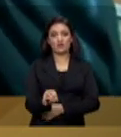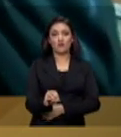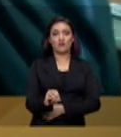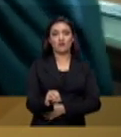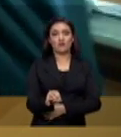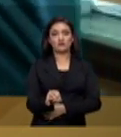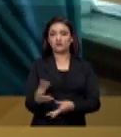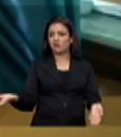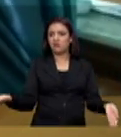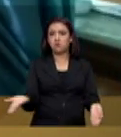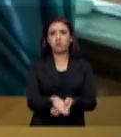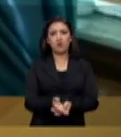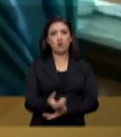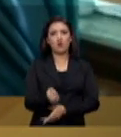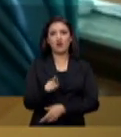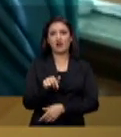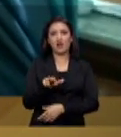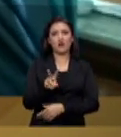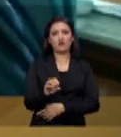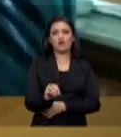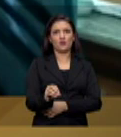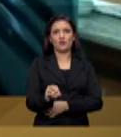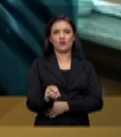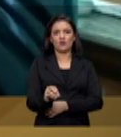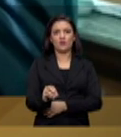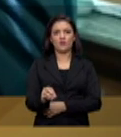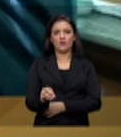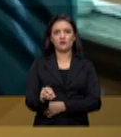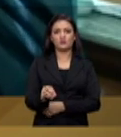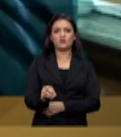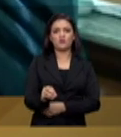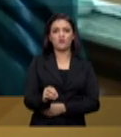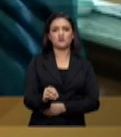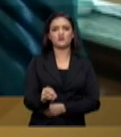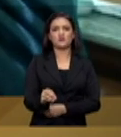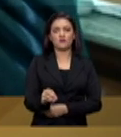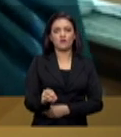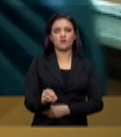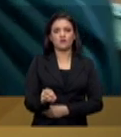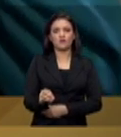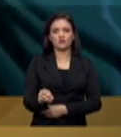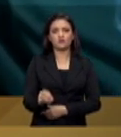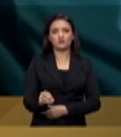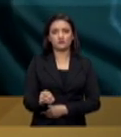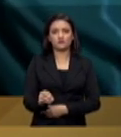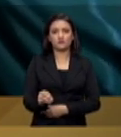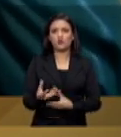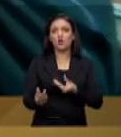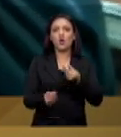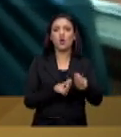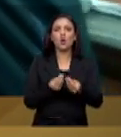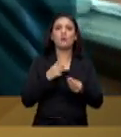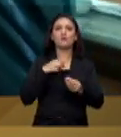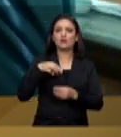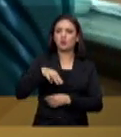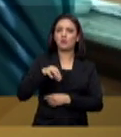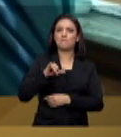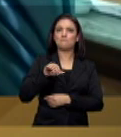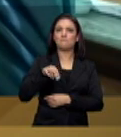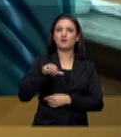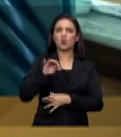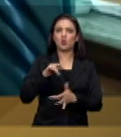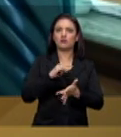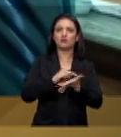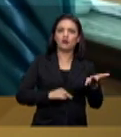Interpor-se agravo com apresentação de minuta, com apresentação